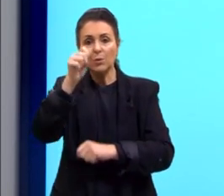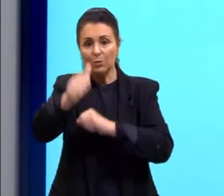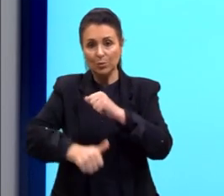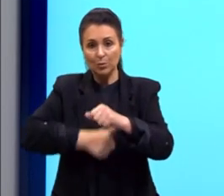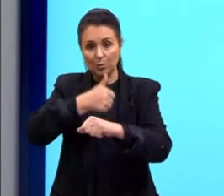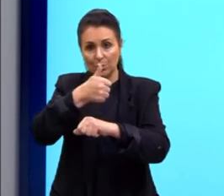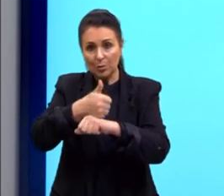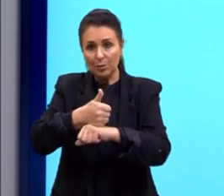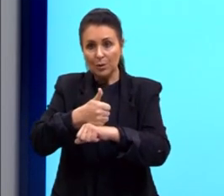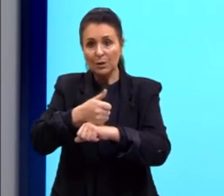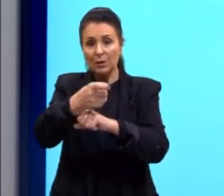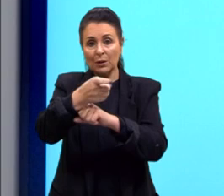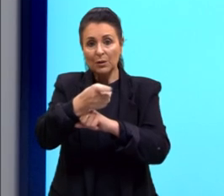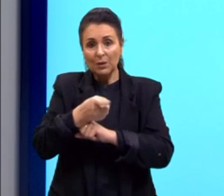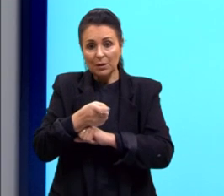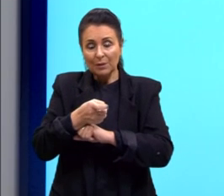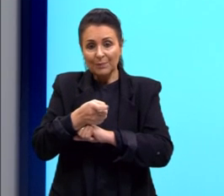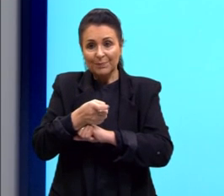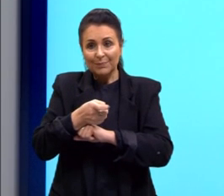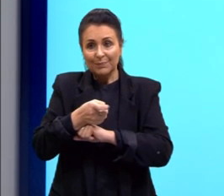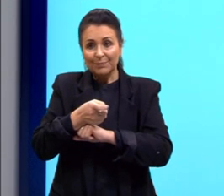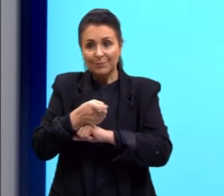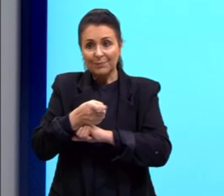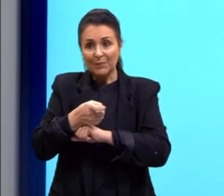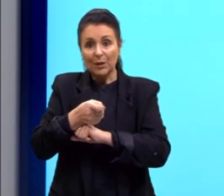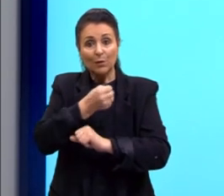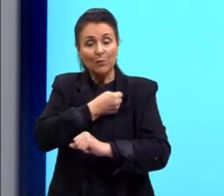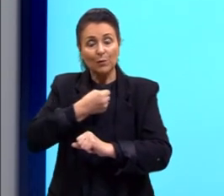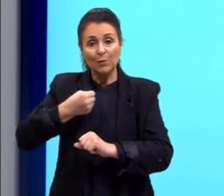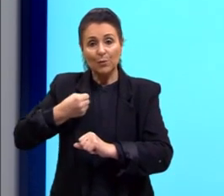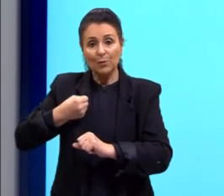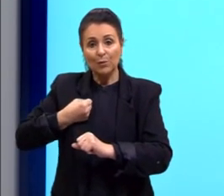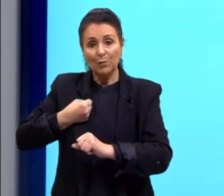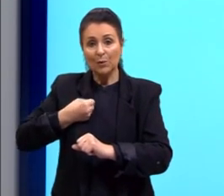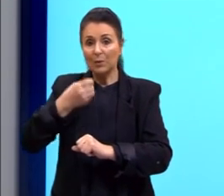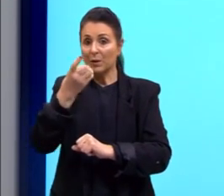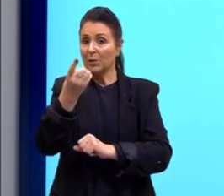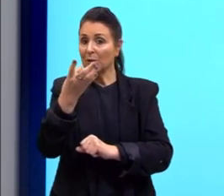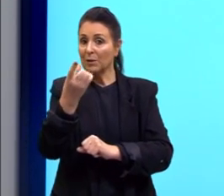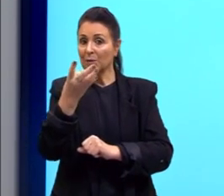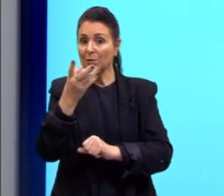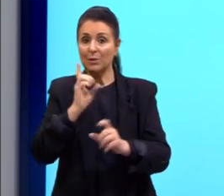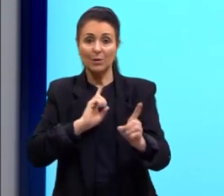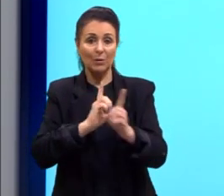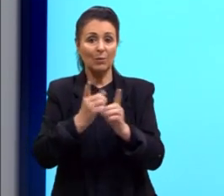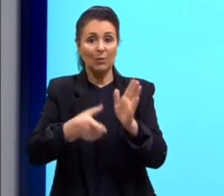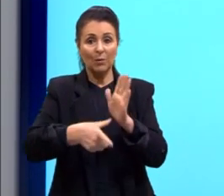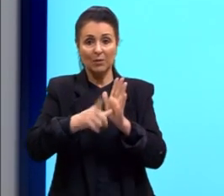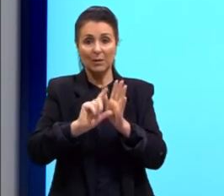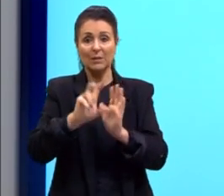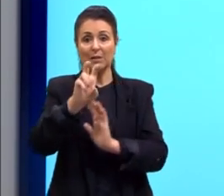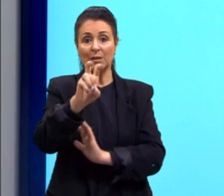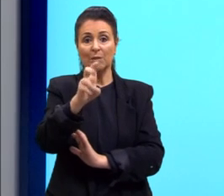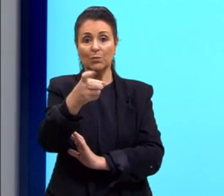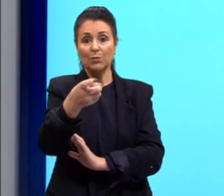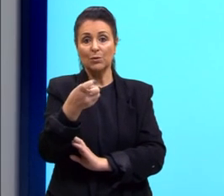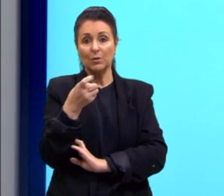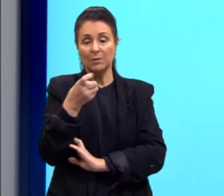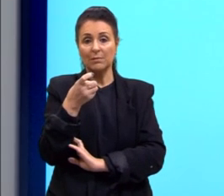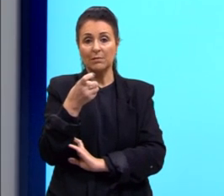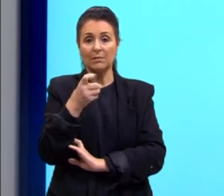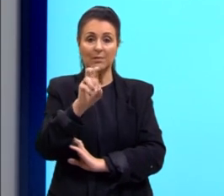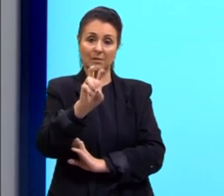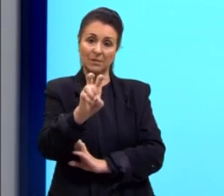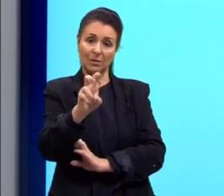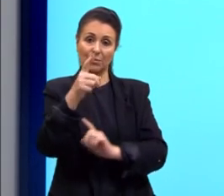substituir aqui o X pelo valor numérico dele que é o 14 tão 5x